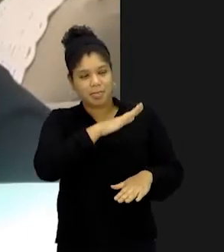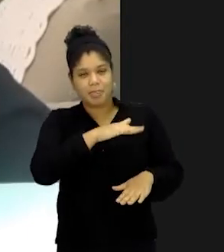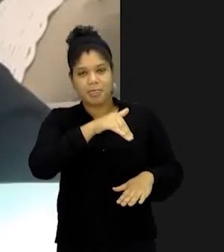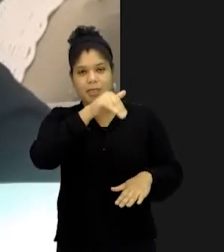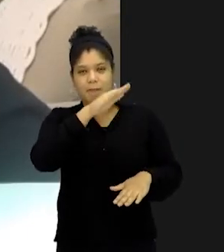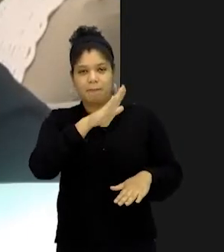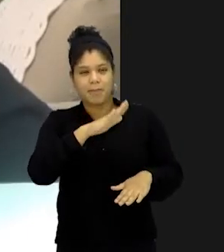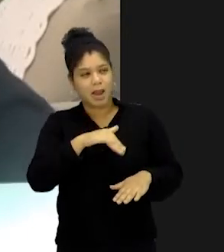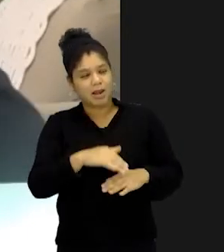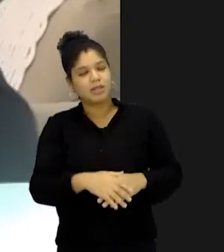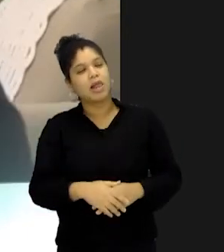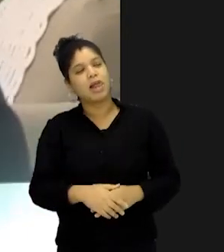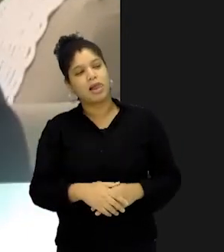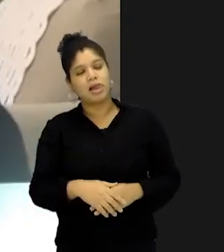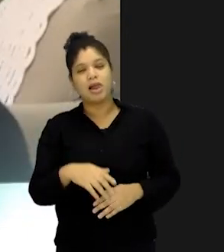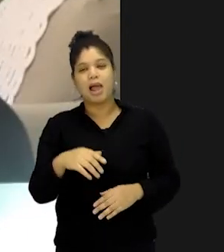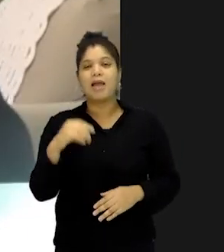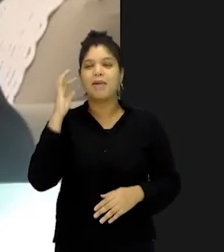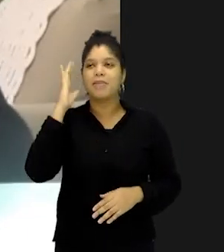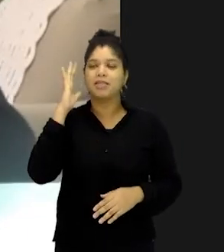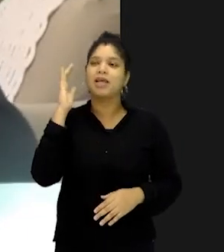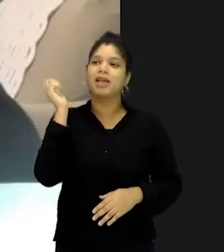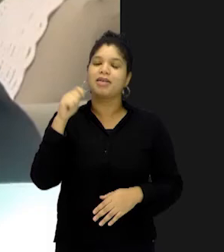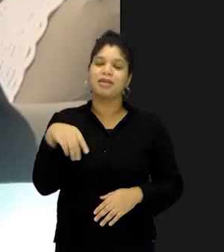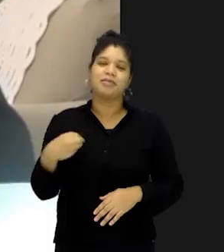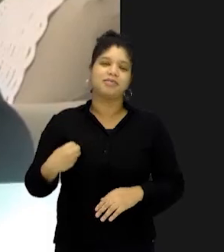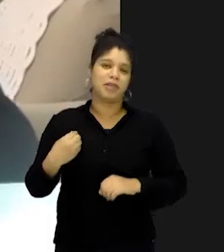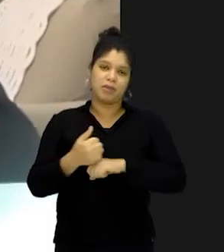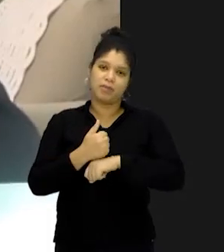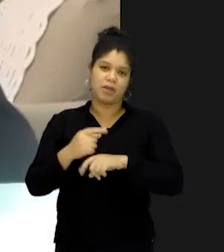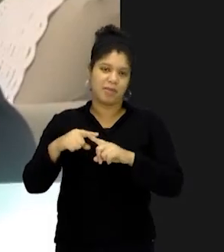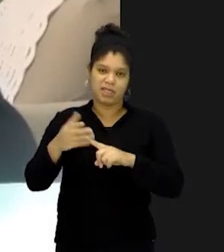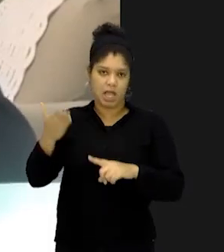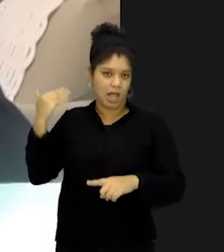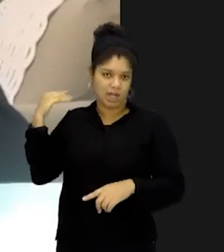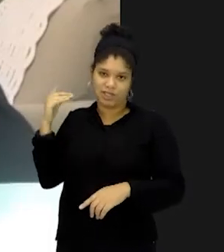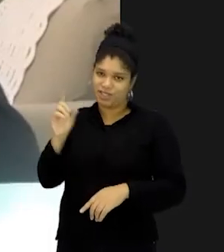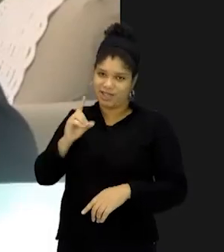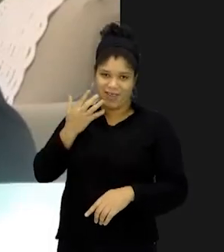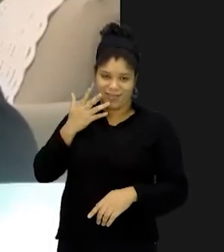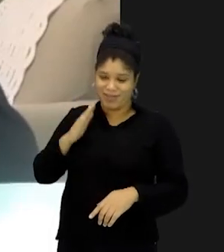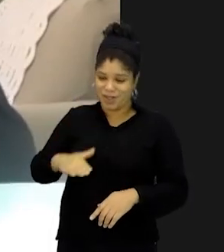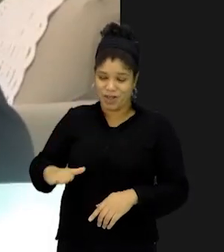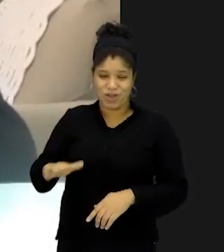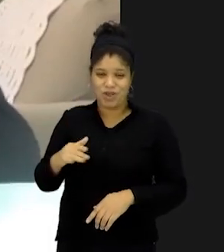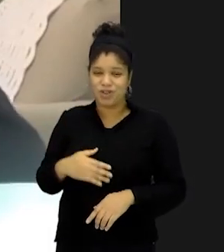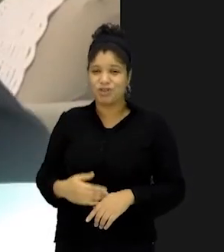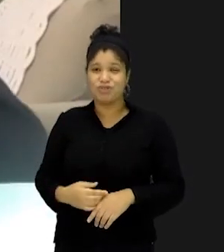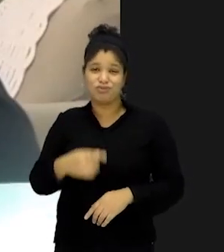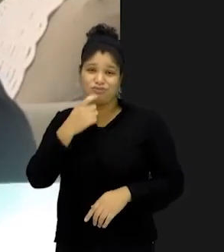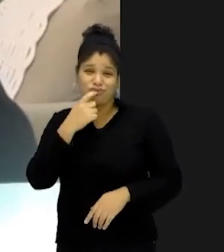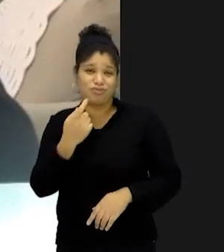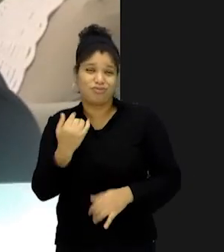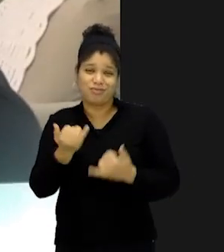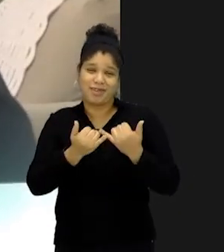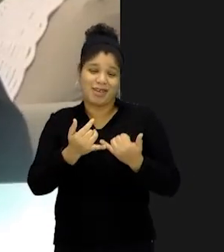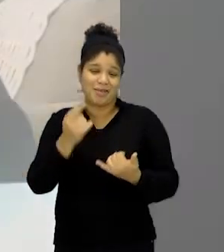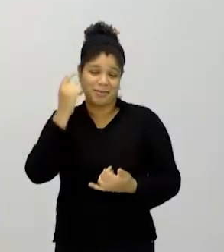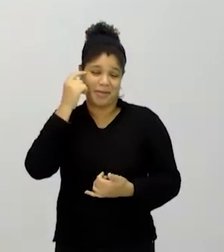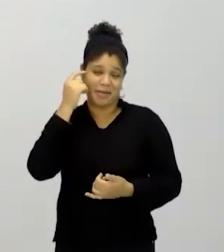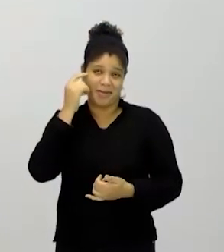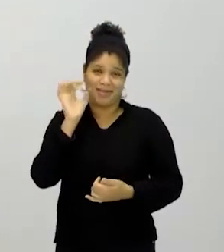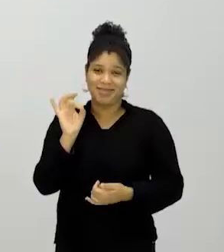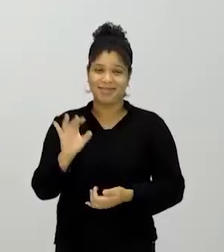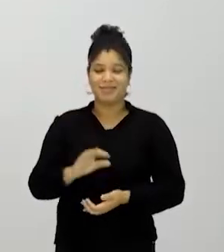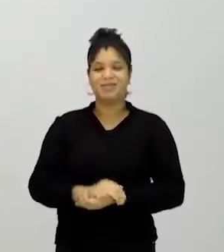coisa mais relacionada com isso. Antes eu não tinha ideia de nada disso, não.